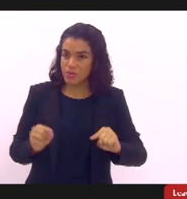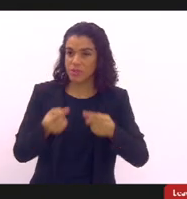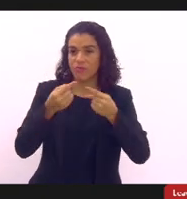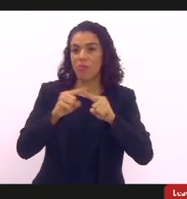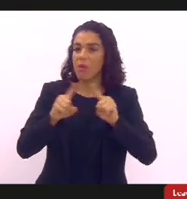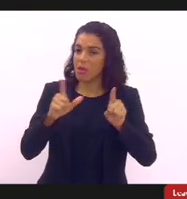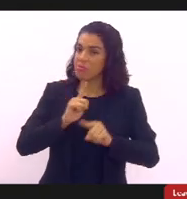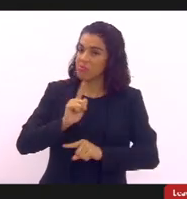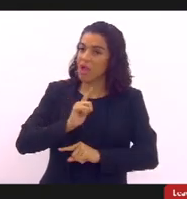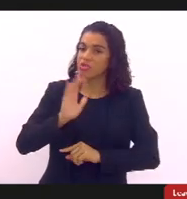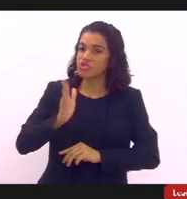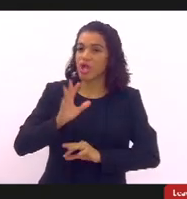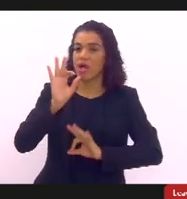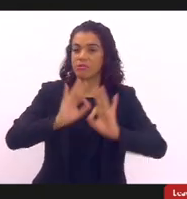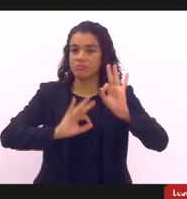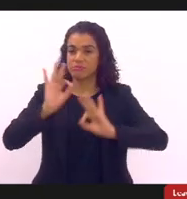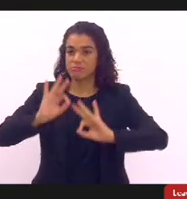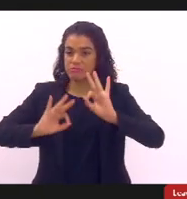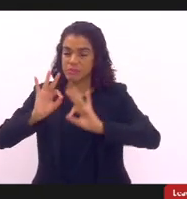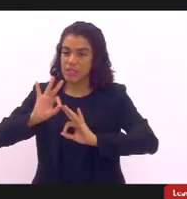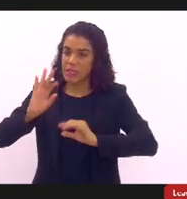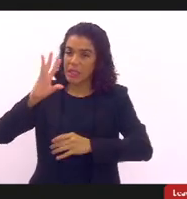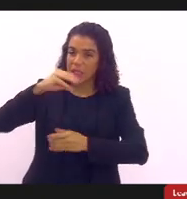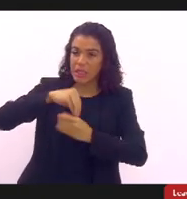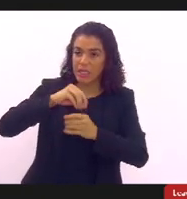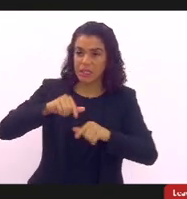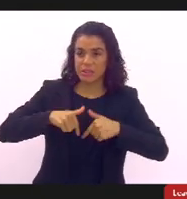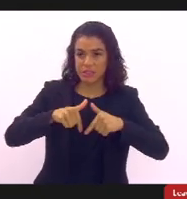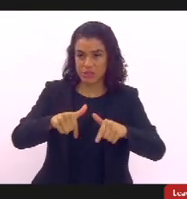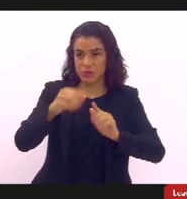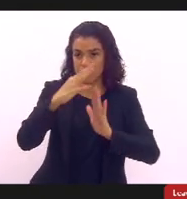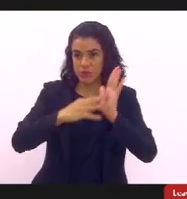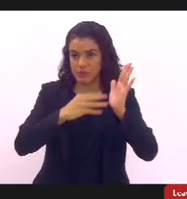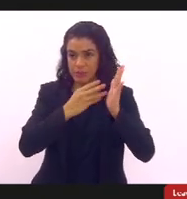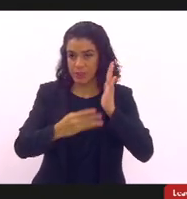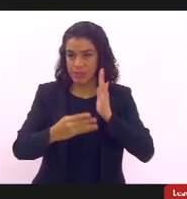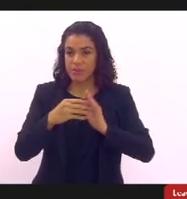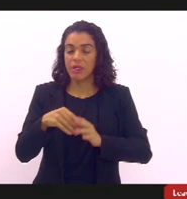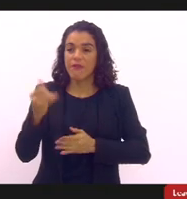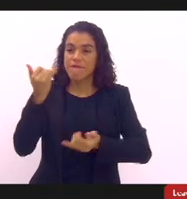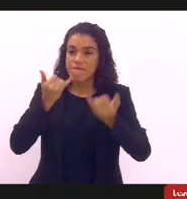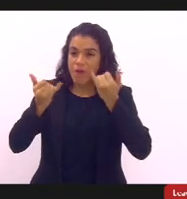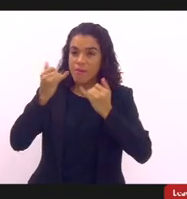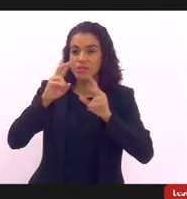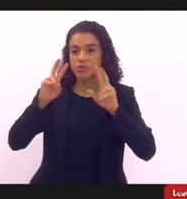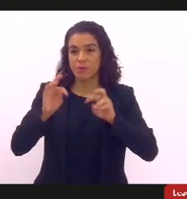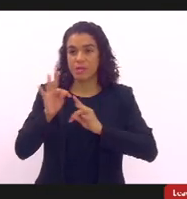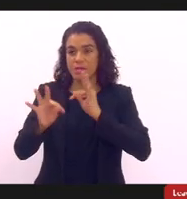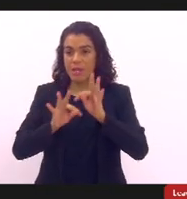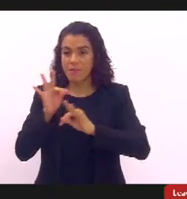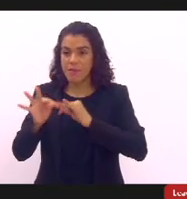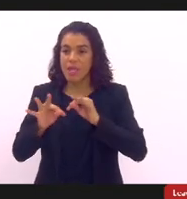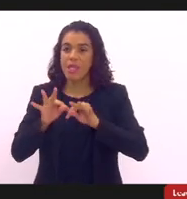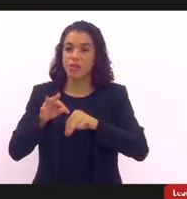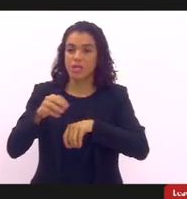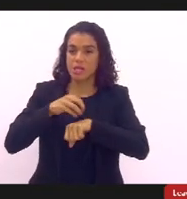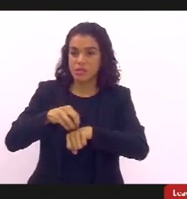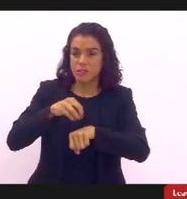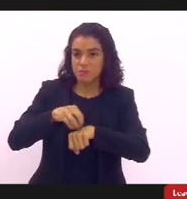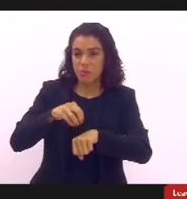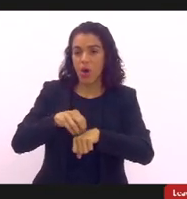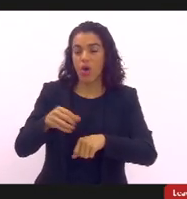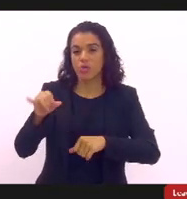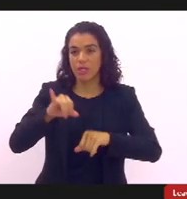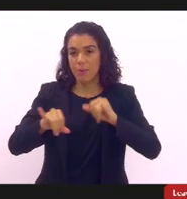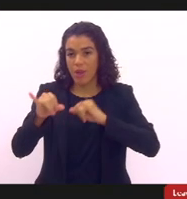está planejado dentro das ações do plano. Acesso à informação sobre tratamento, transporte para as amostras de laboratório, acesso ao